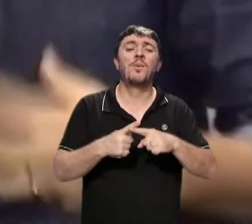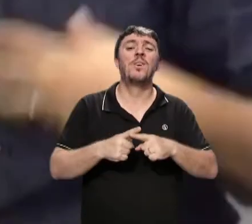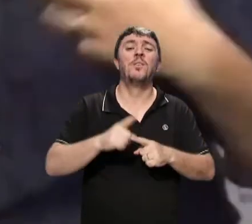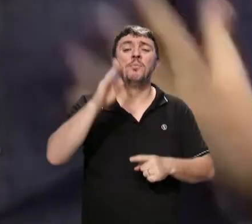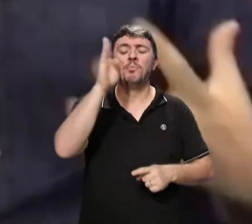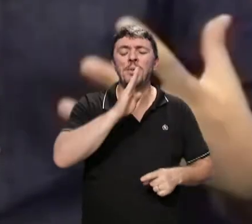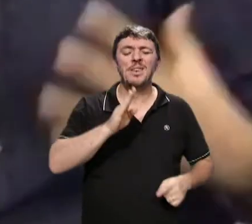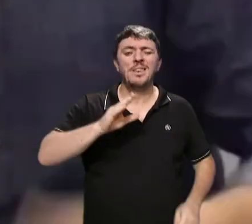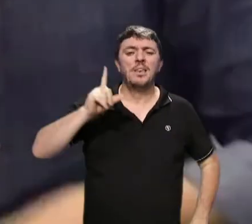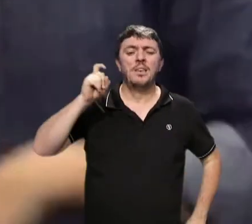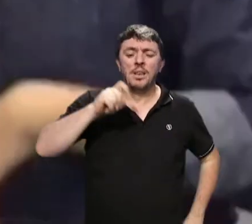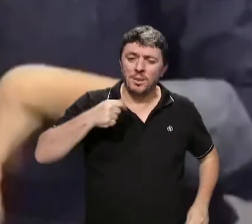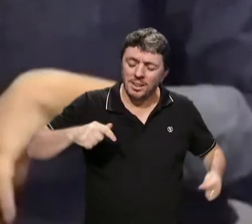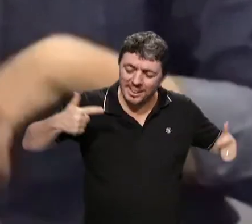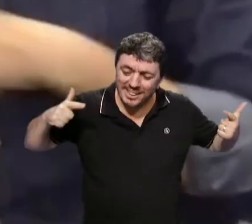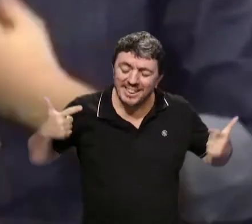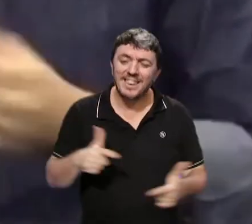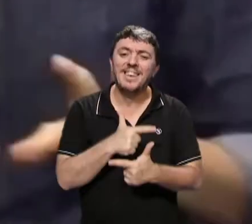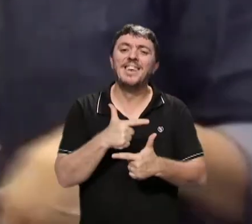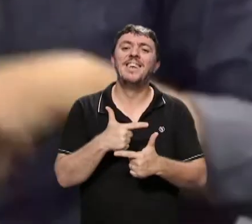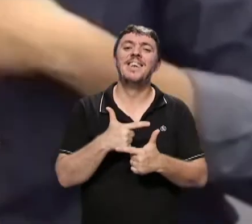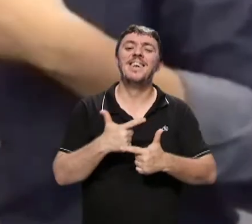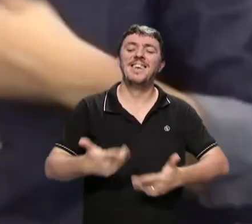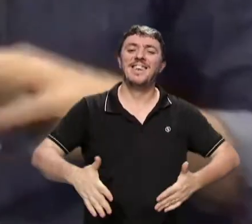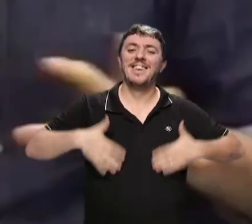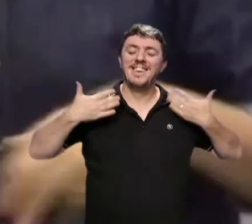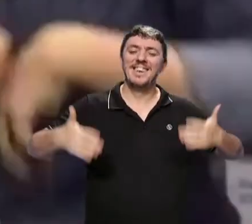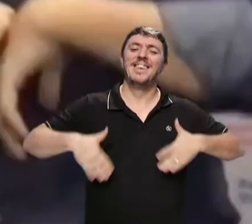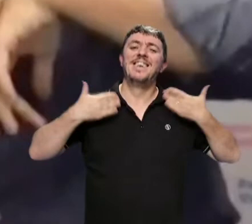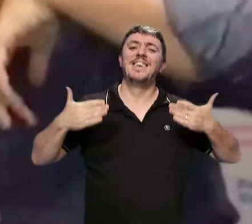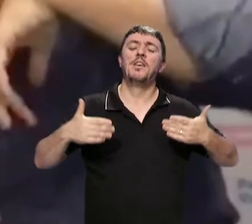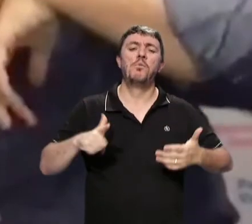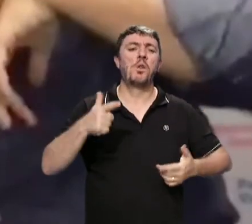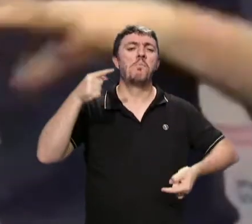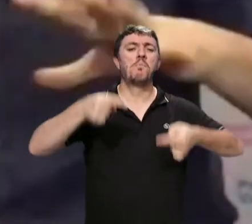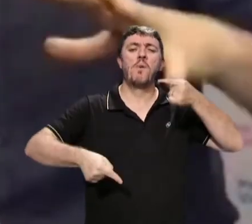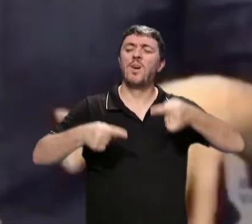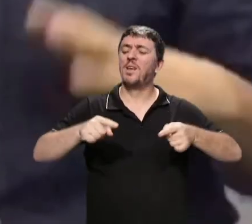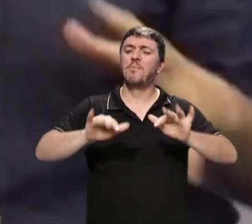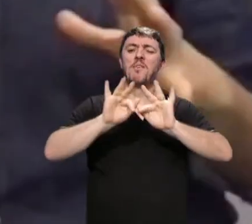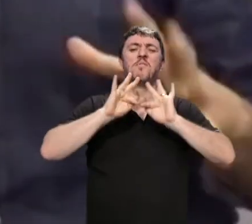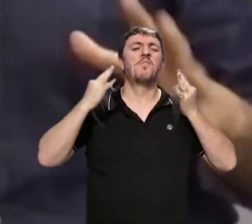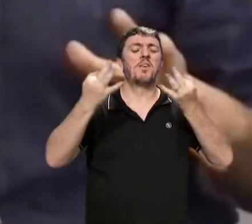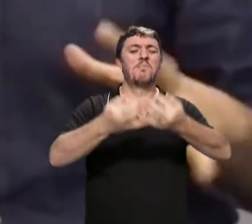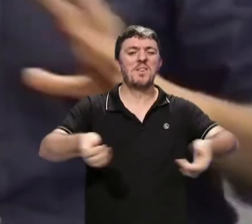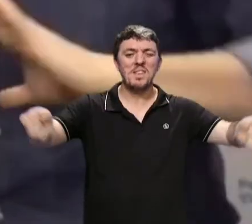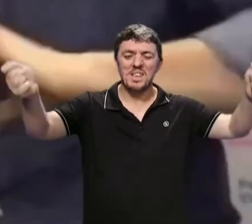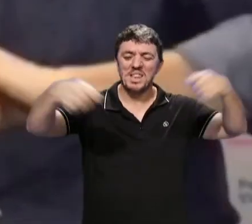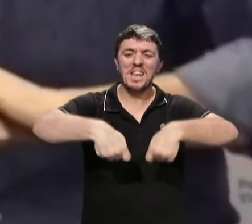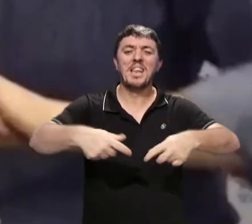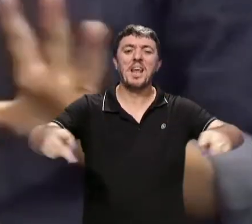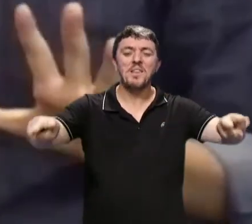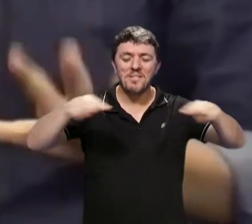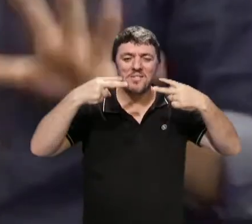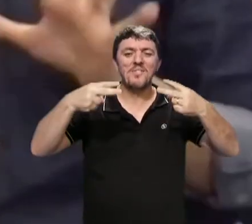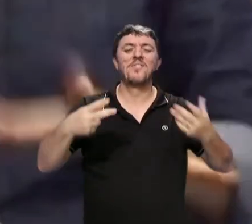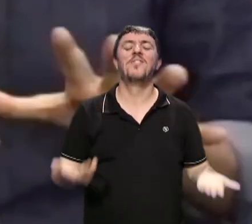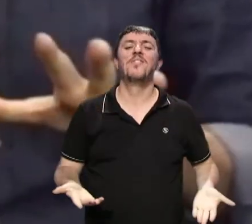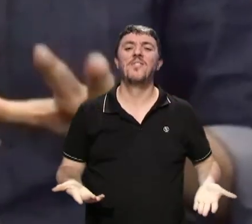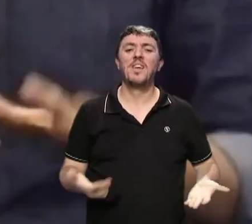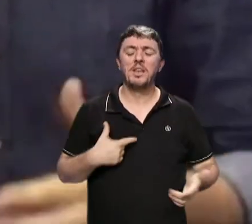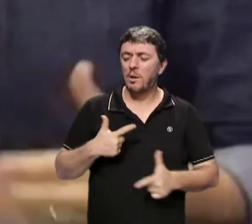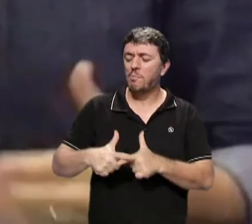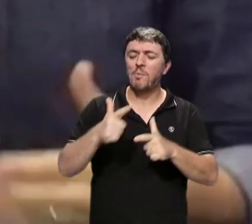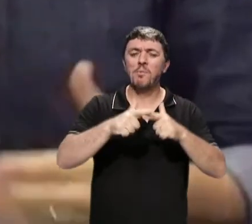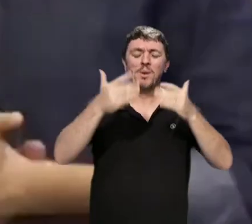gente rir junto. Num filme que não, sim, tem polêmica, não tem política, é para a família toda. É exatamente para isso, para a gente esquecer dos problemas por